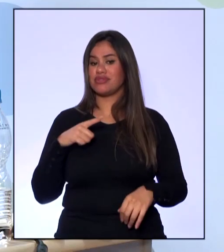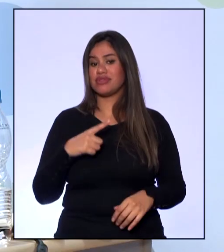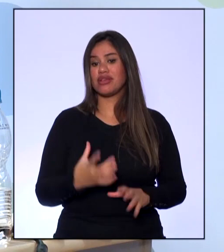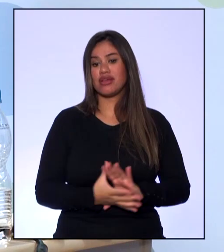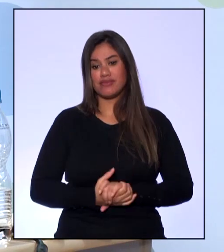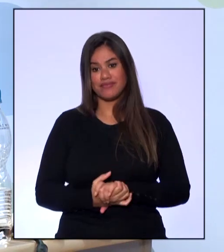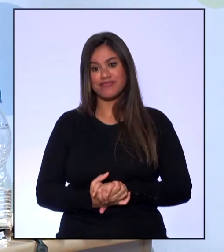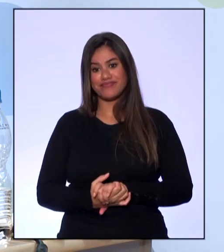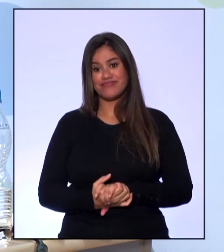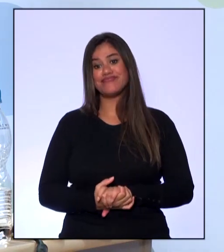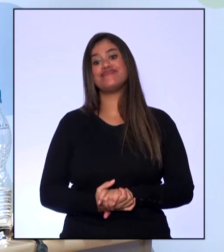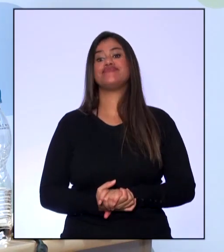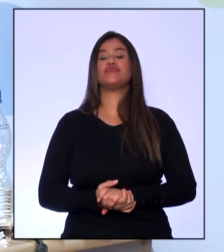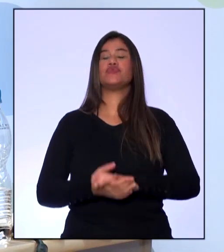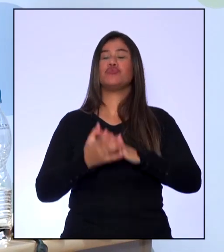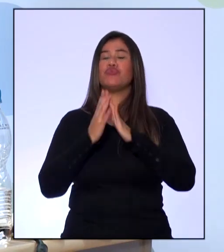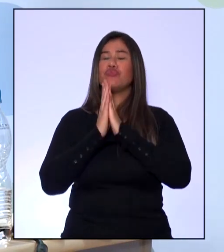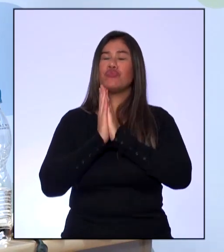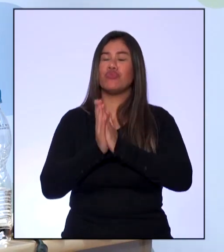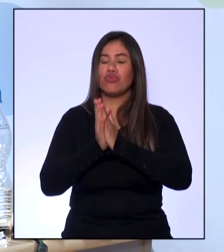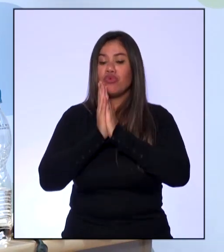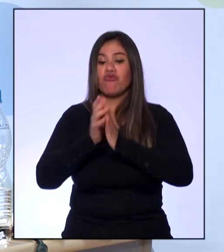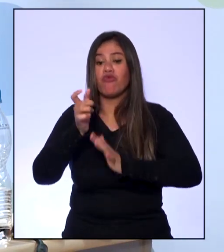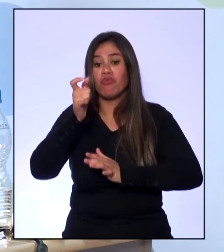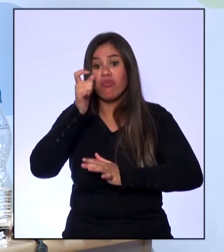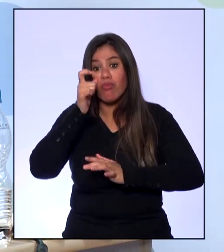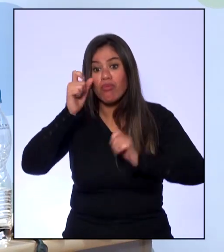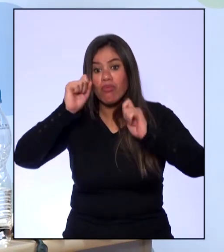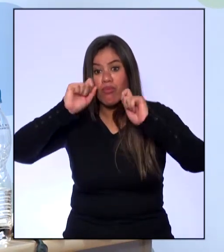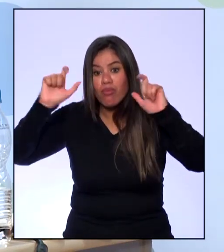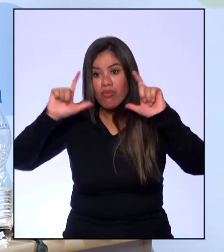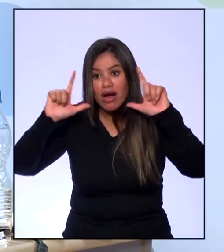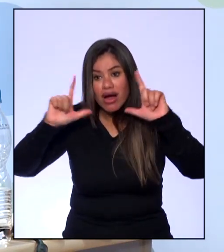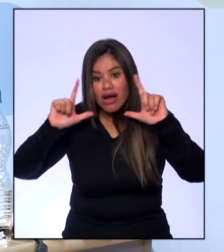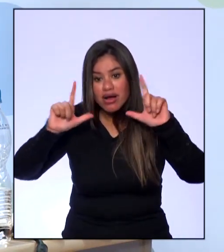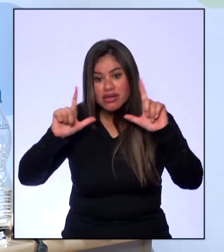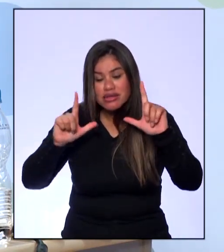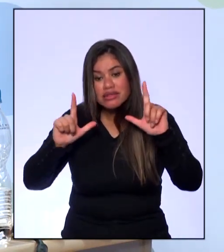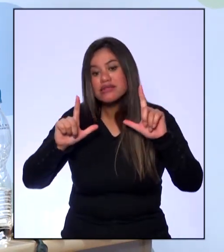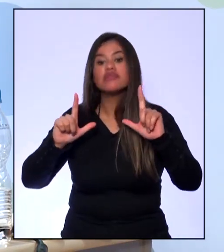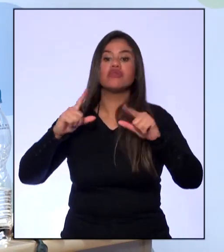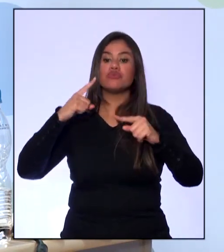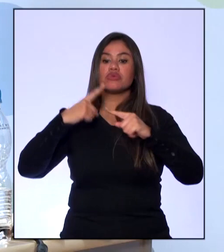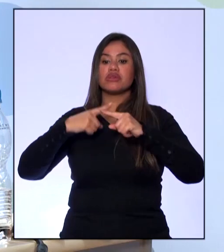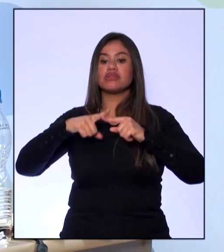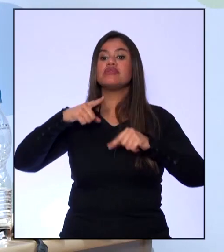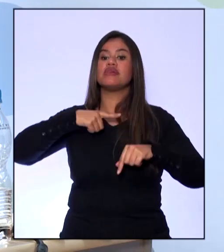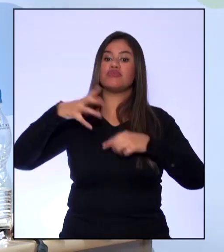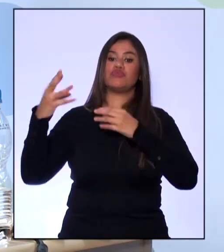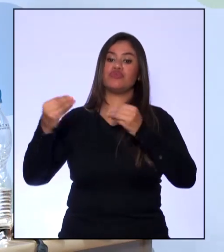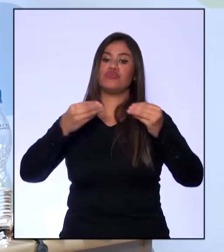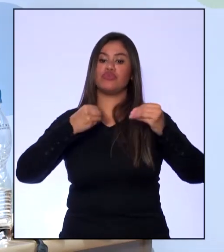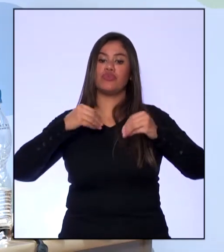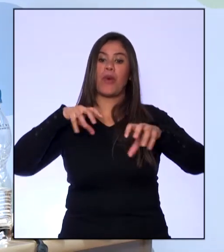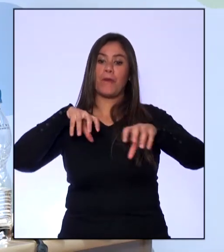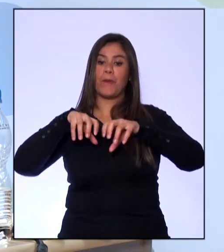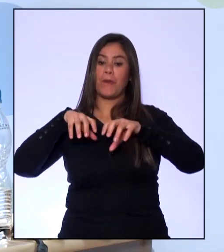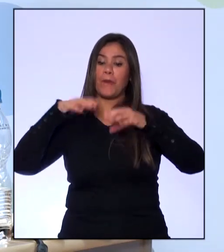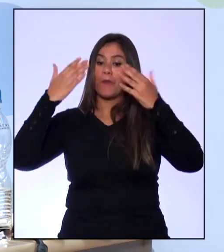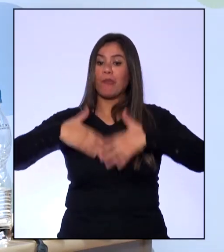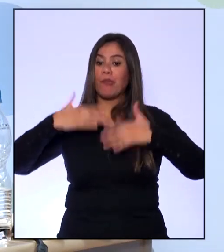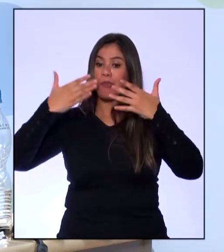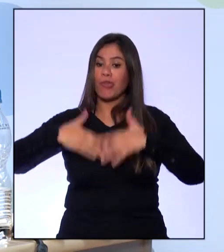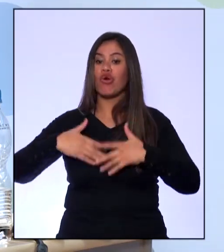bastante atenção. Isso cai muito nas questões que vocês vão enfrentar aí nos exames daí para frente, exames seletivos.